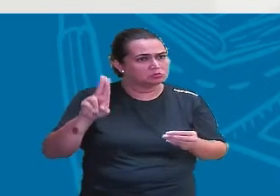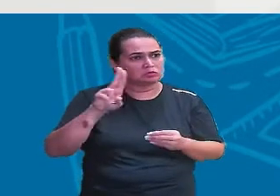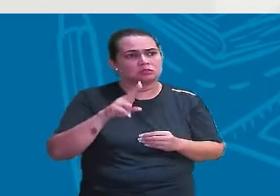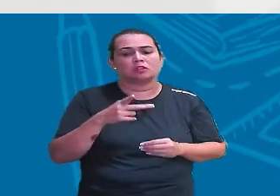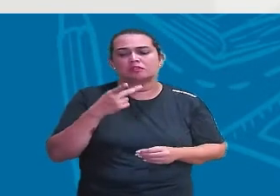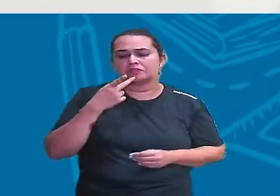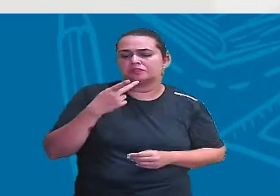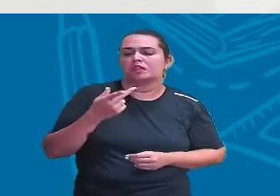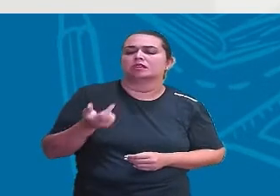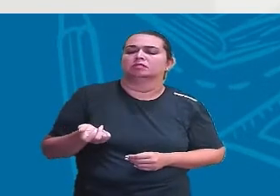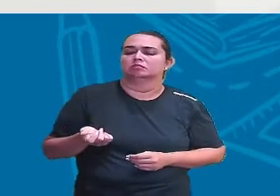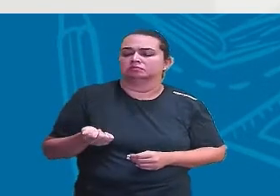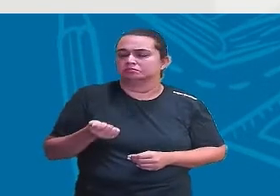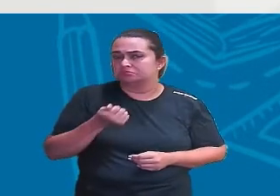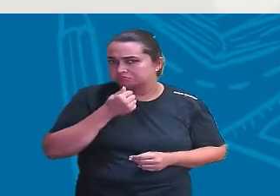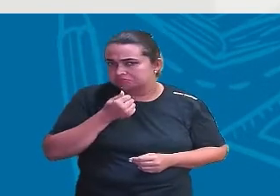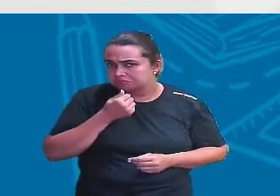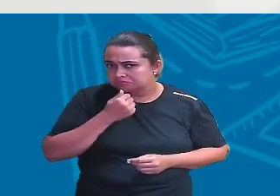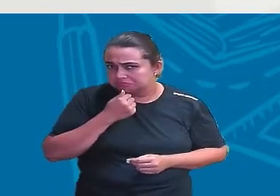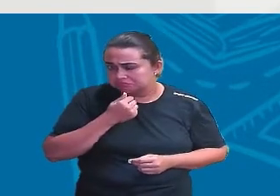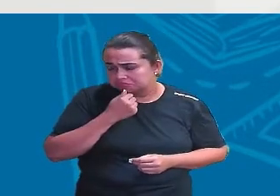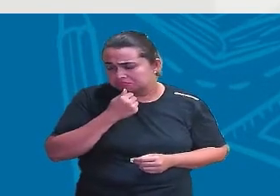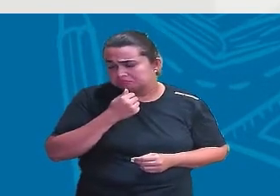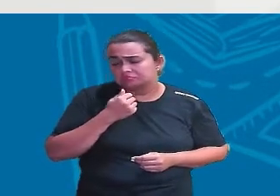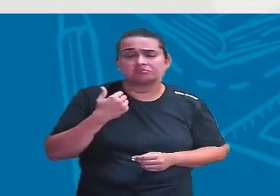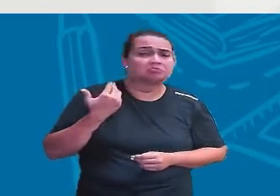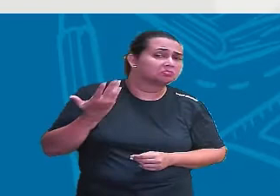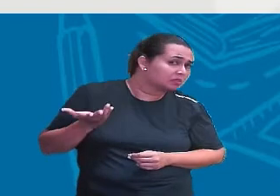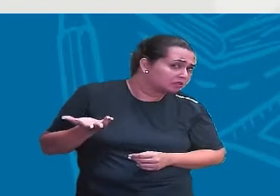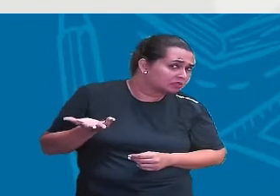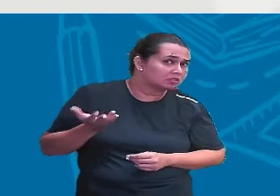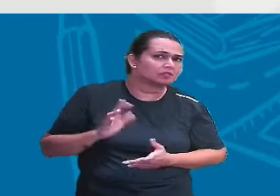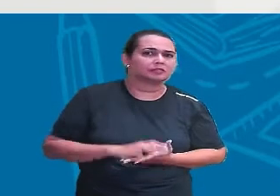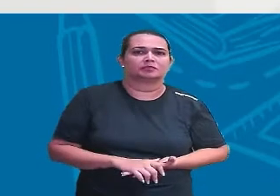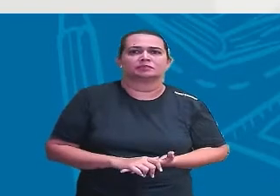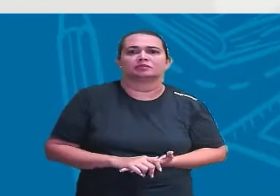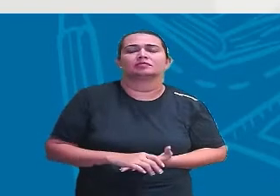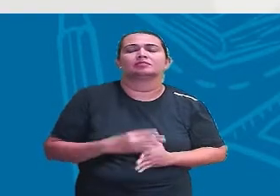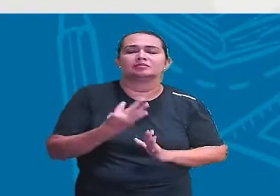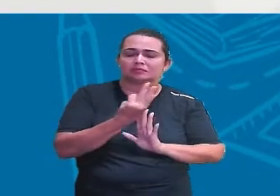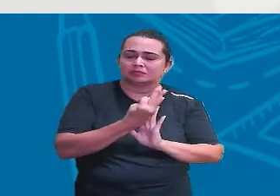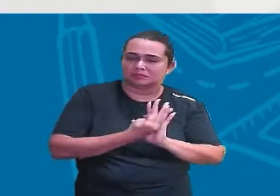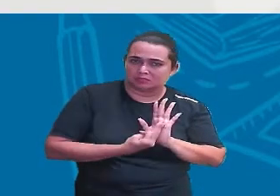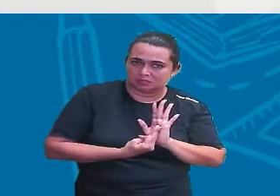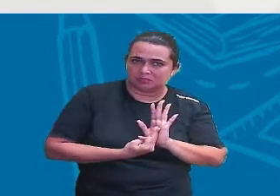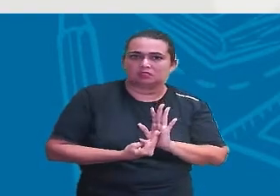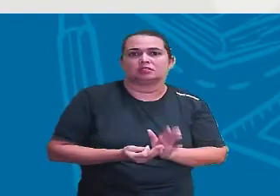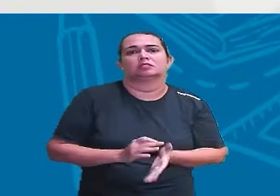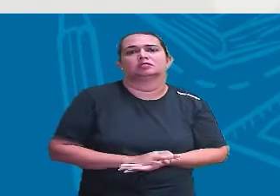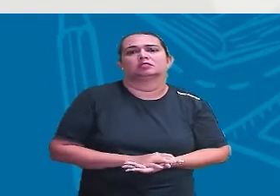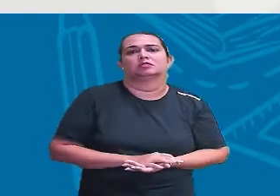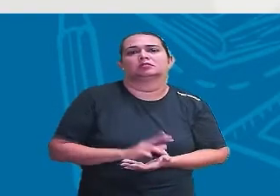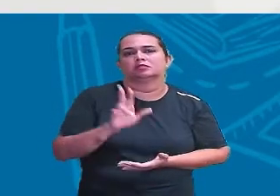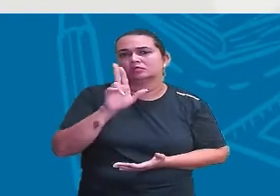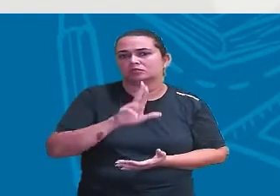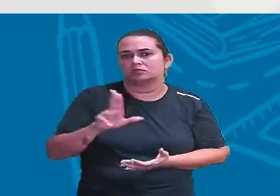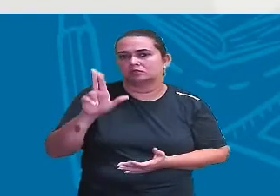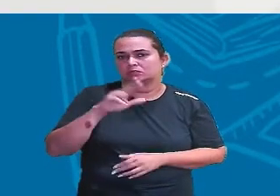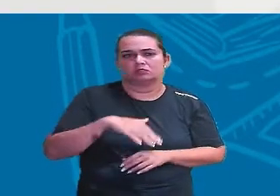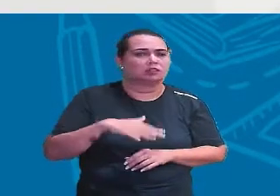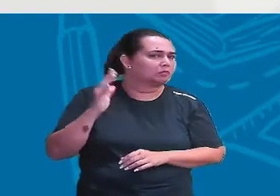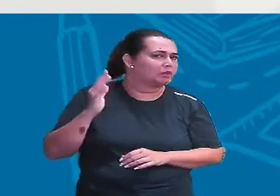dizer ainda assim, entretanto, tá? Principalmente em textos, tem muitas dessas palavrinhas, porque